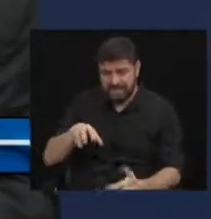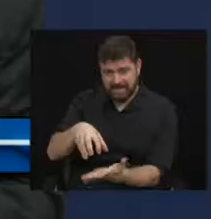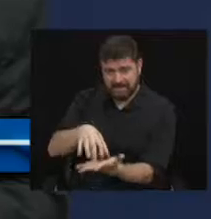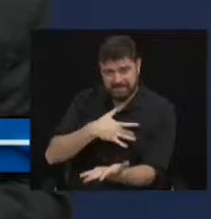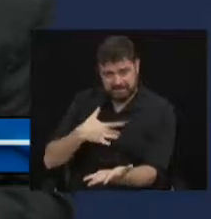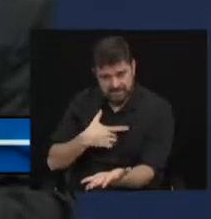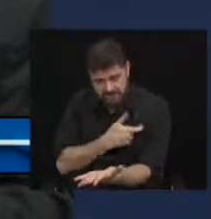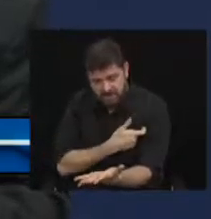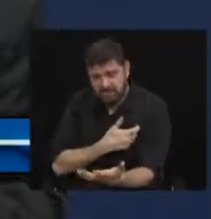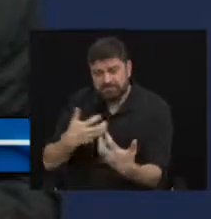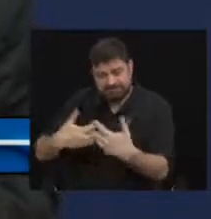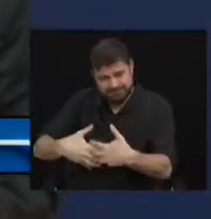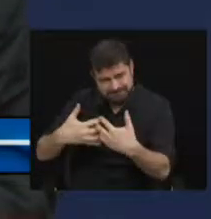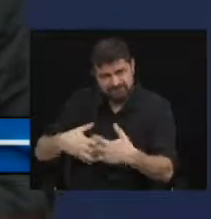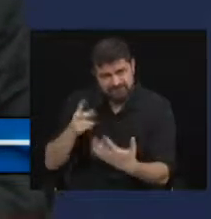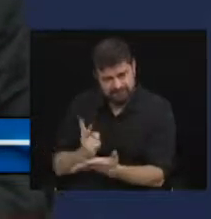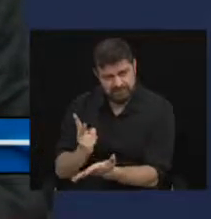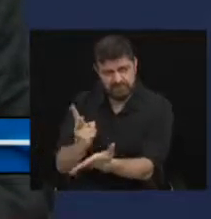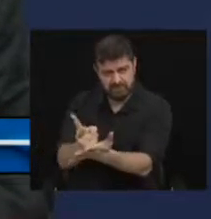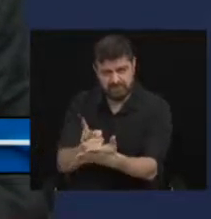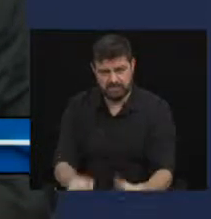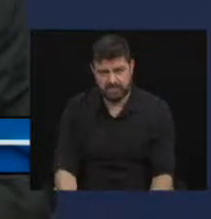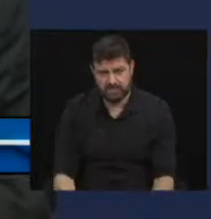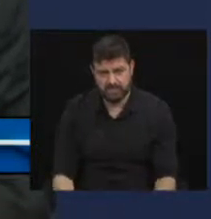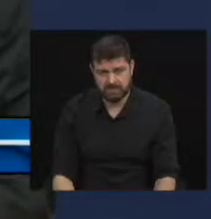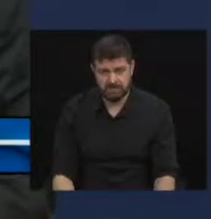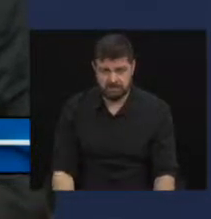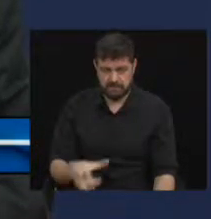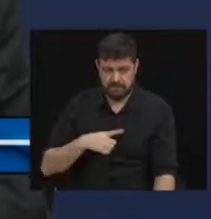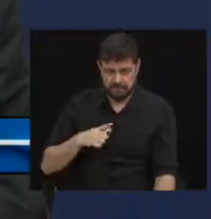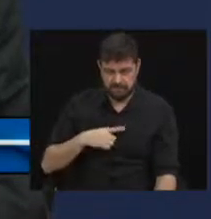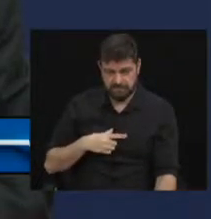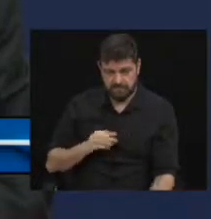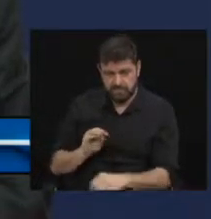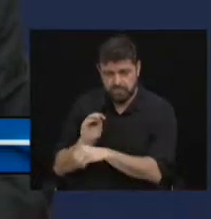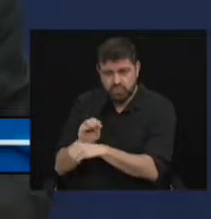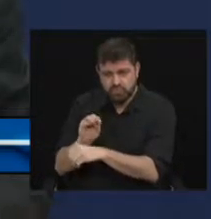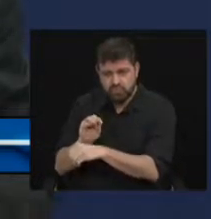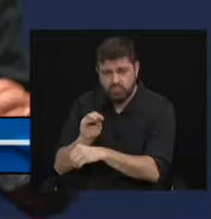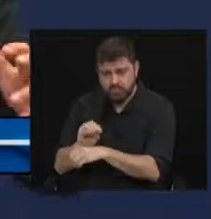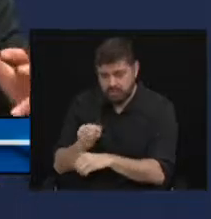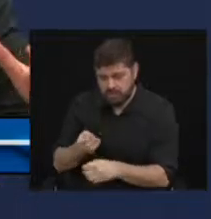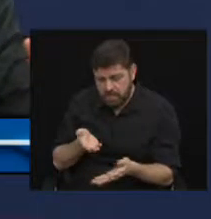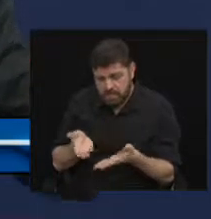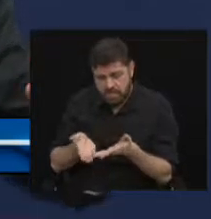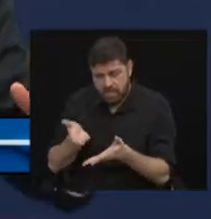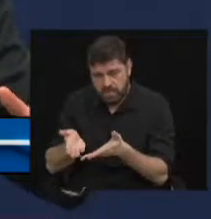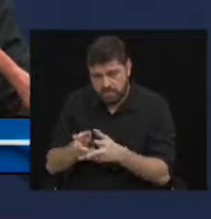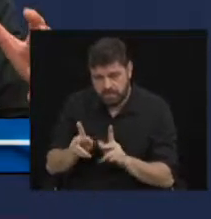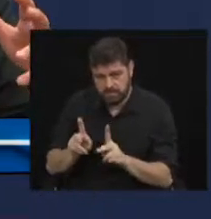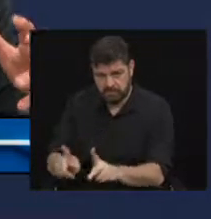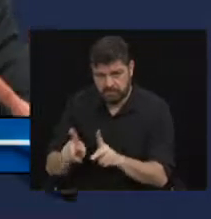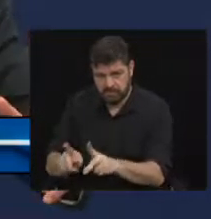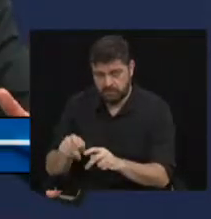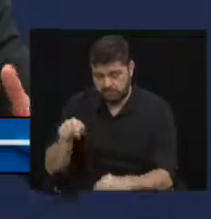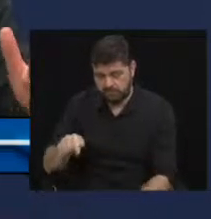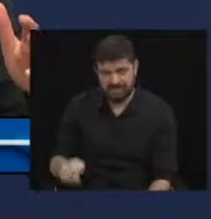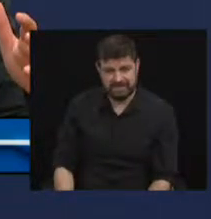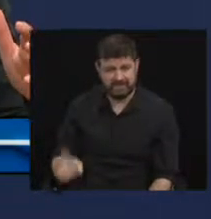tanto da direção da empresa, das centrais, como da própria administração, de fechar aquele